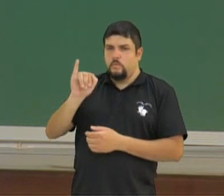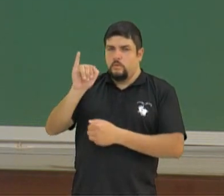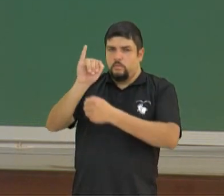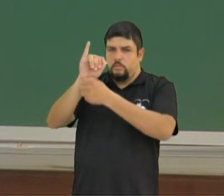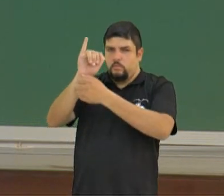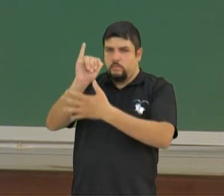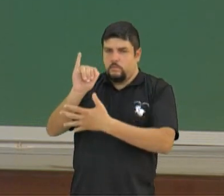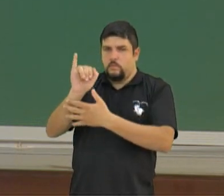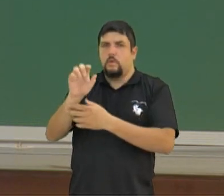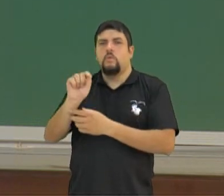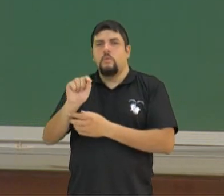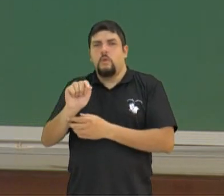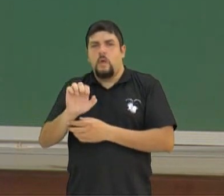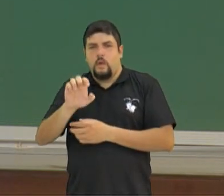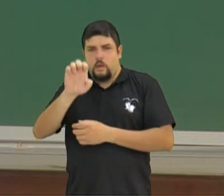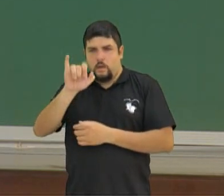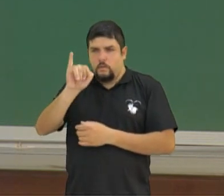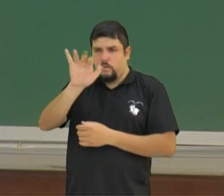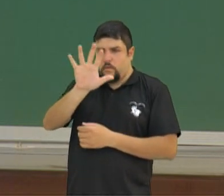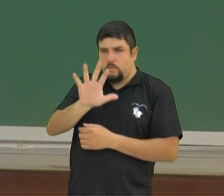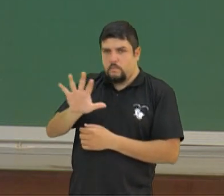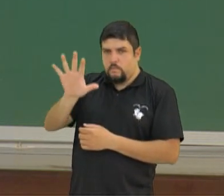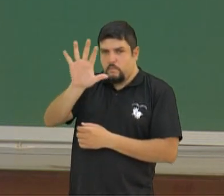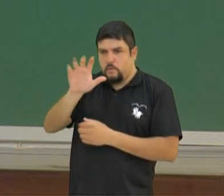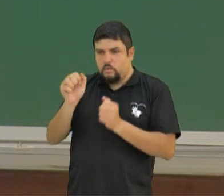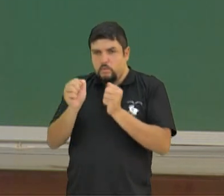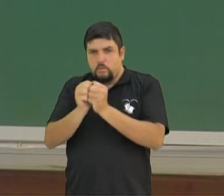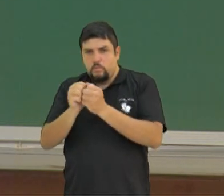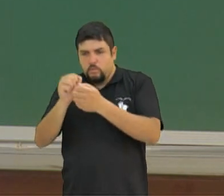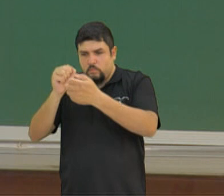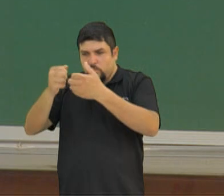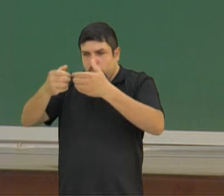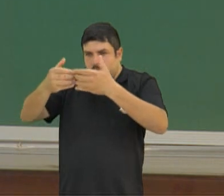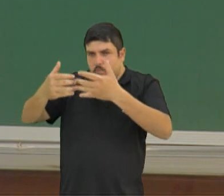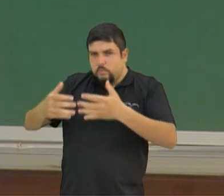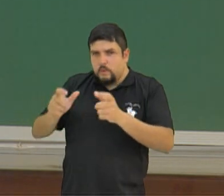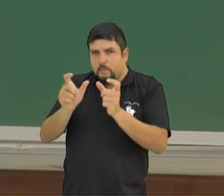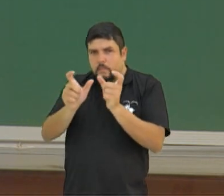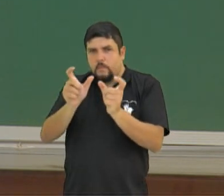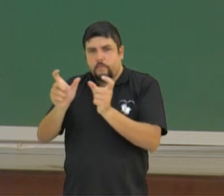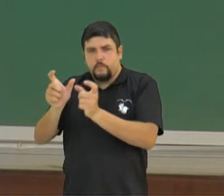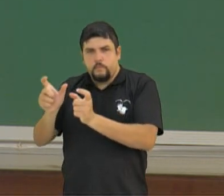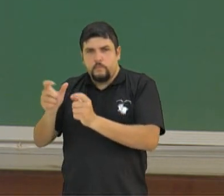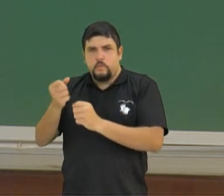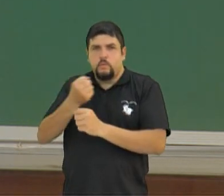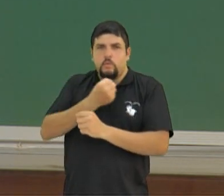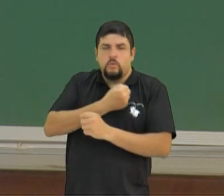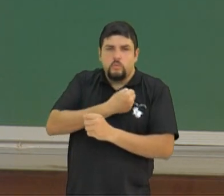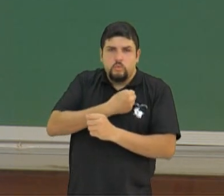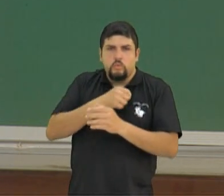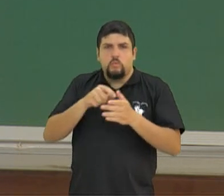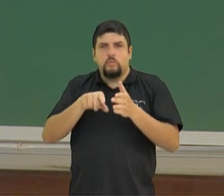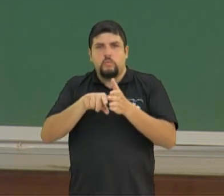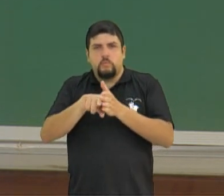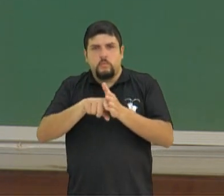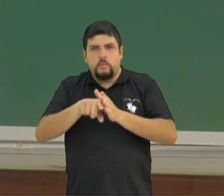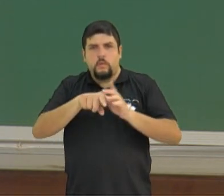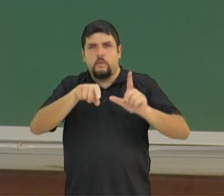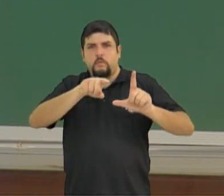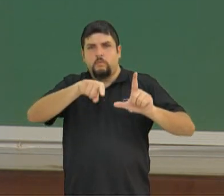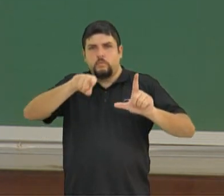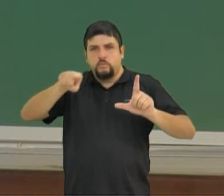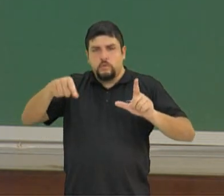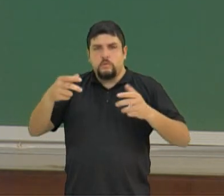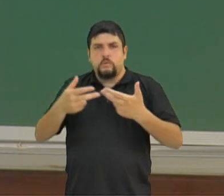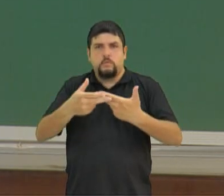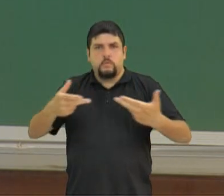texto onde as imagens são bastante predominantes, números, né, de dados, de resultados de